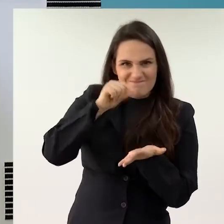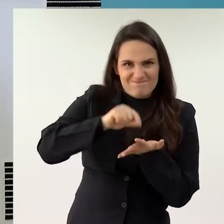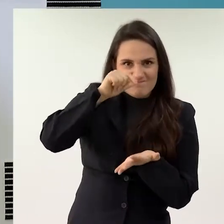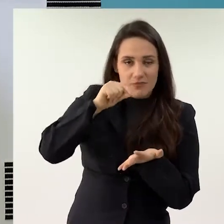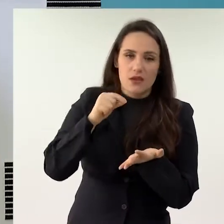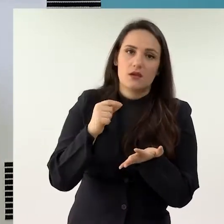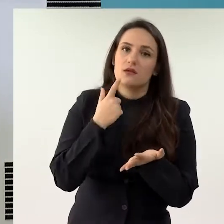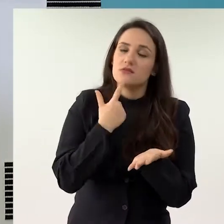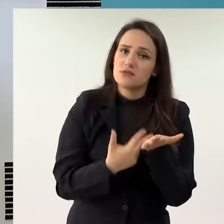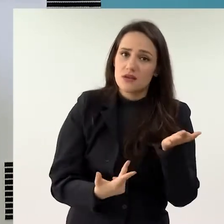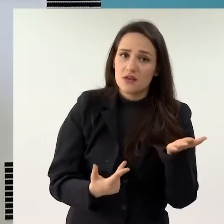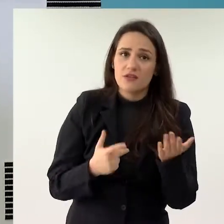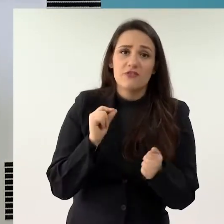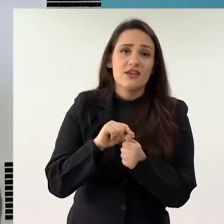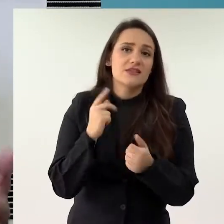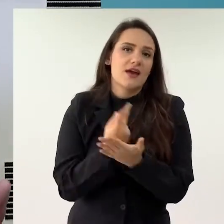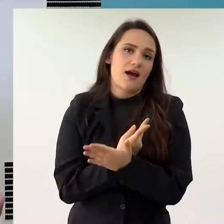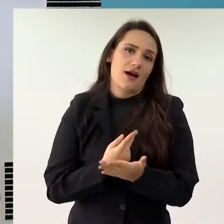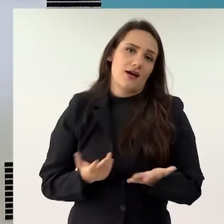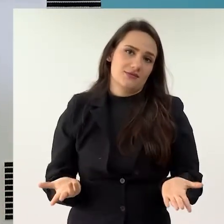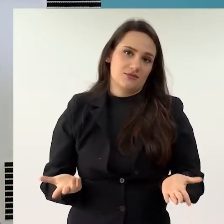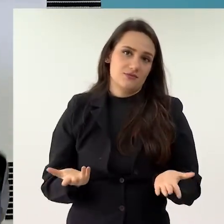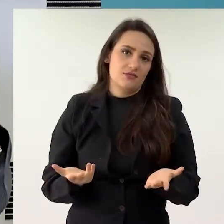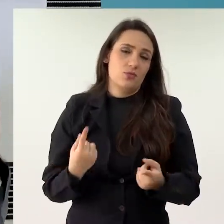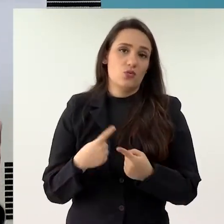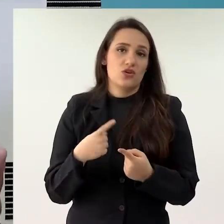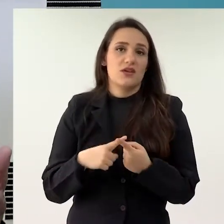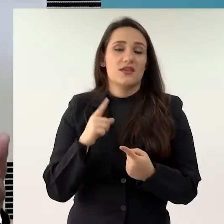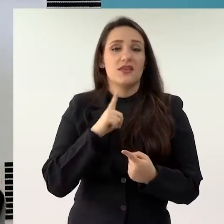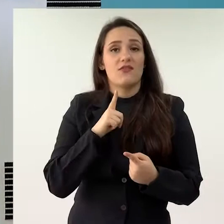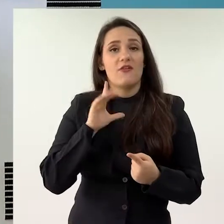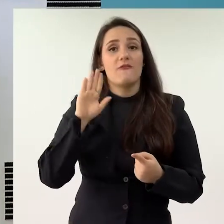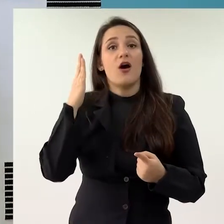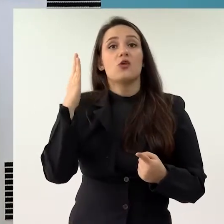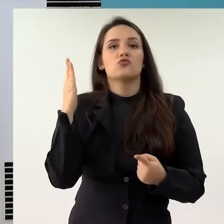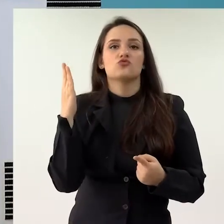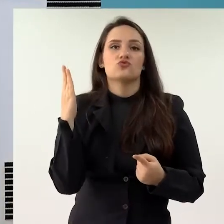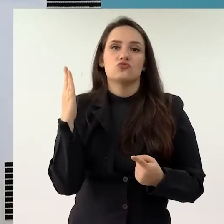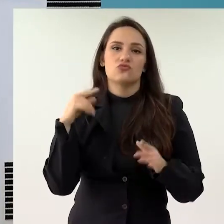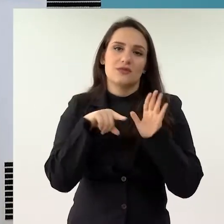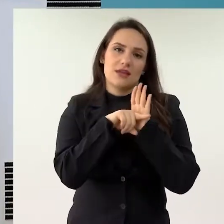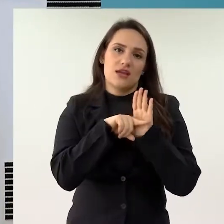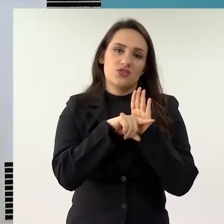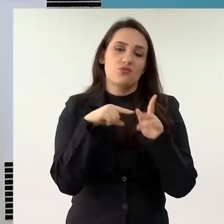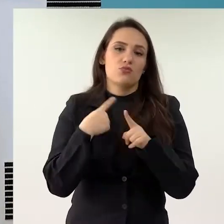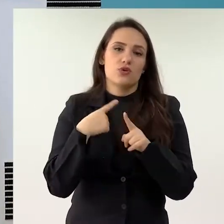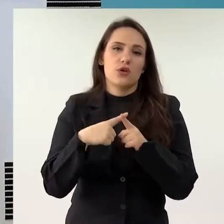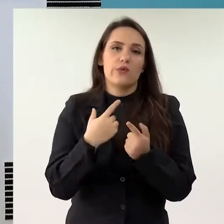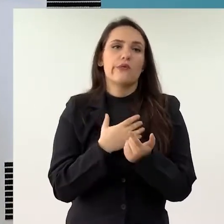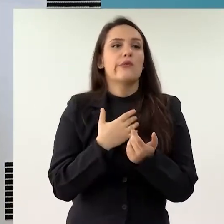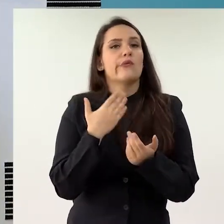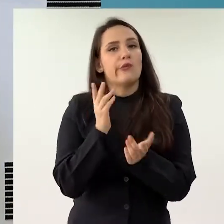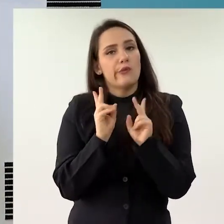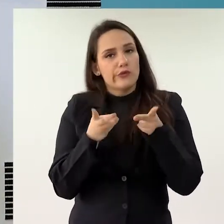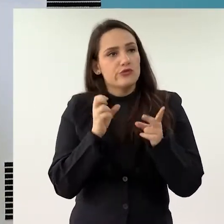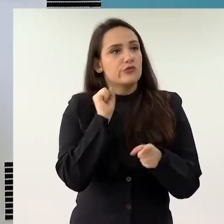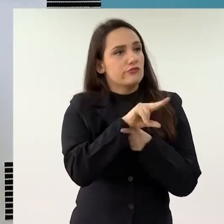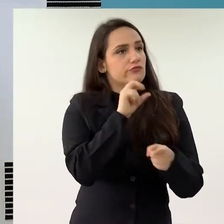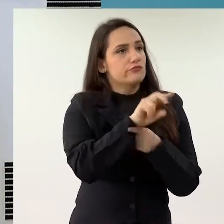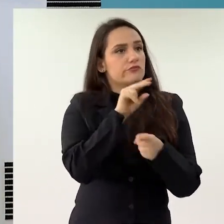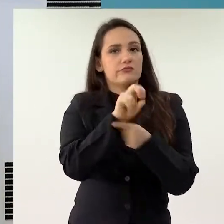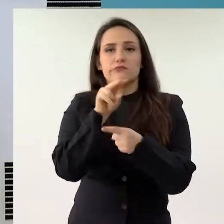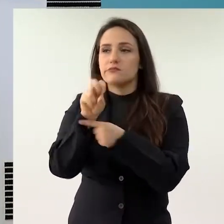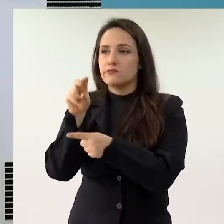gente teve teste falso negativo e ficou propagando a doença estando